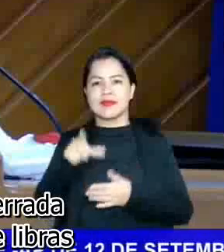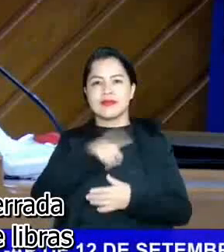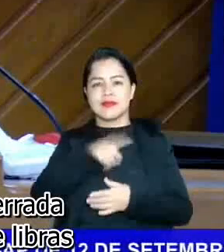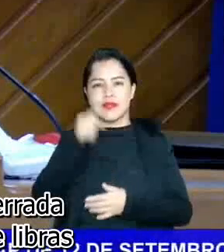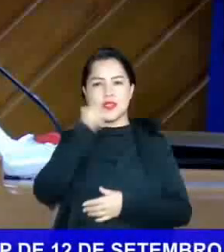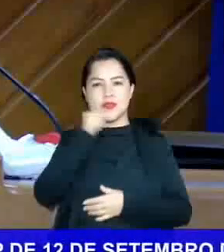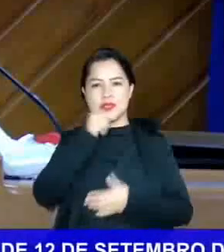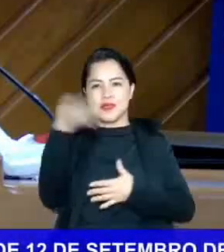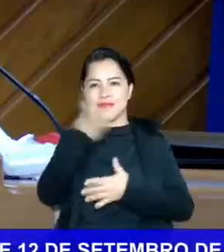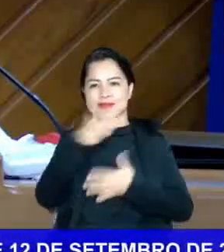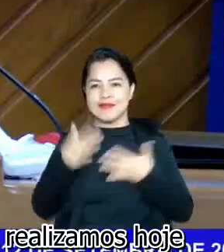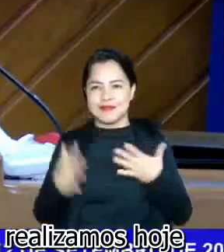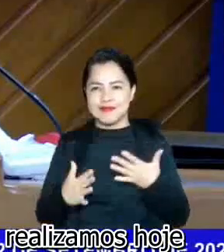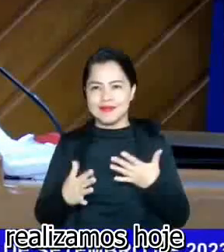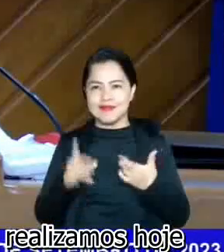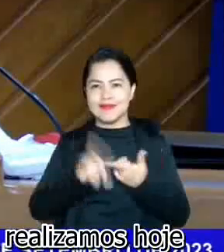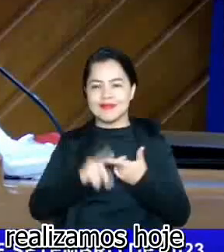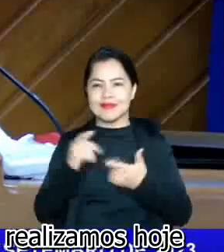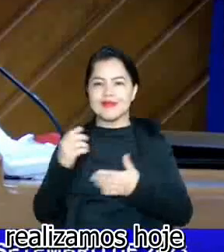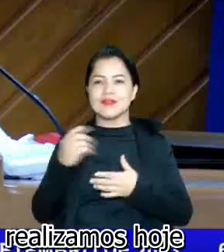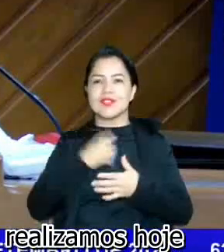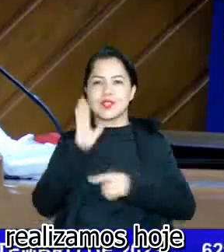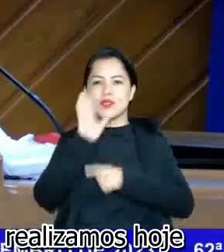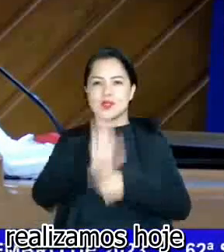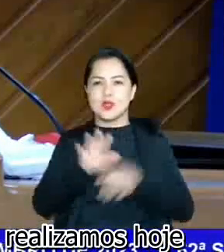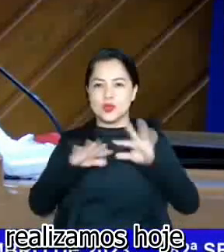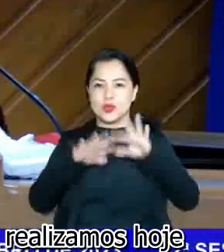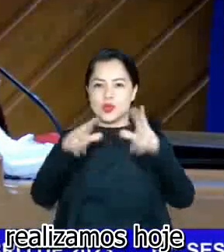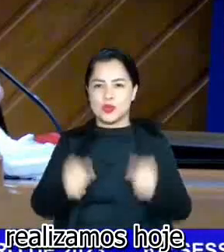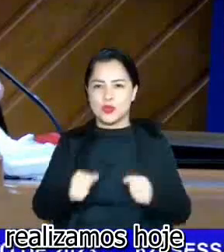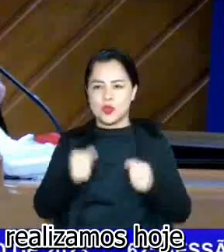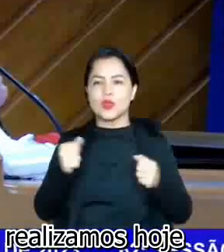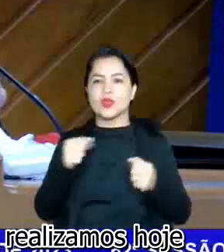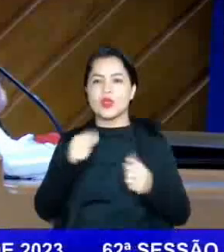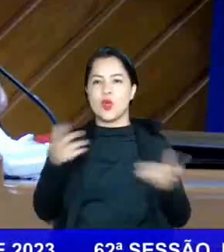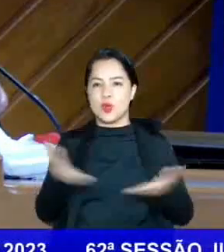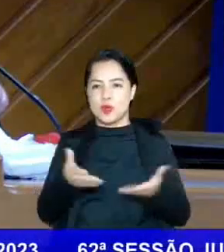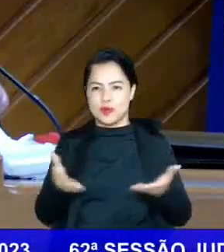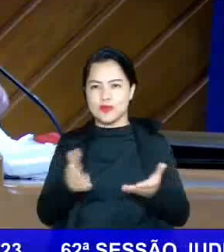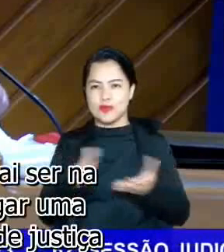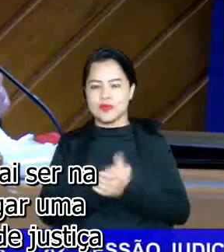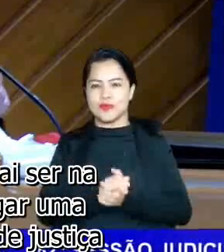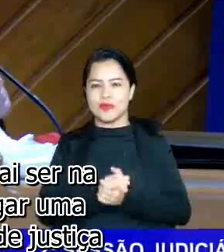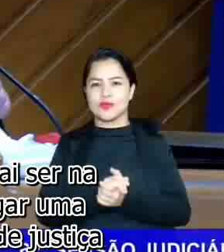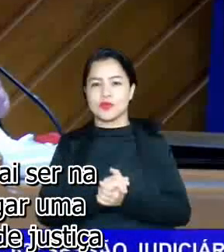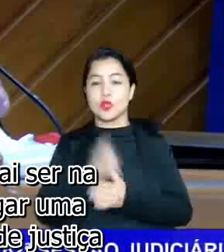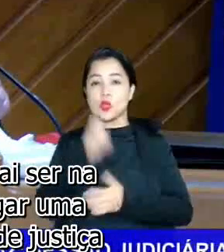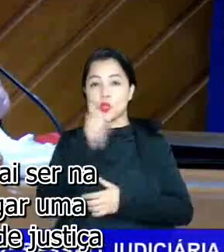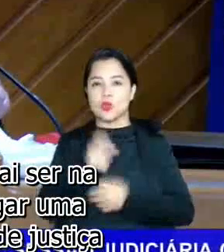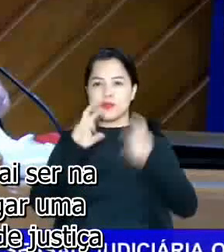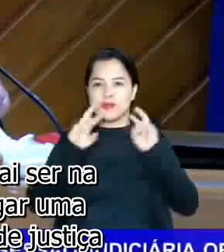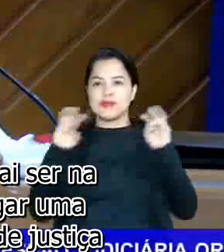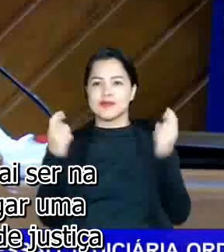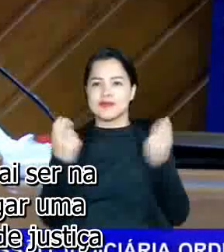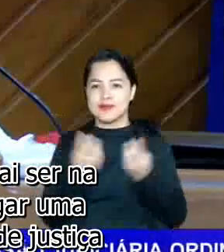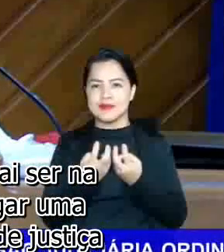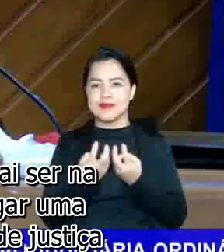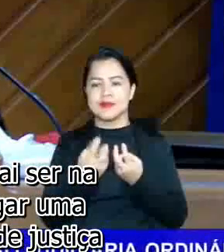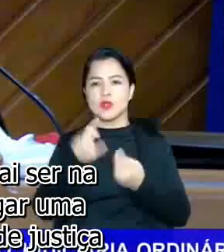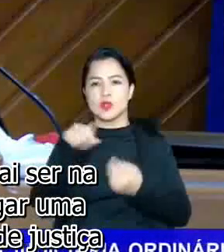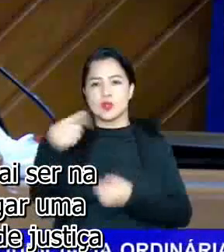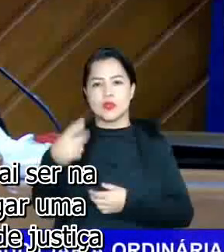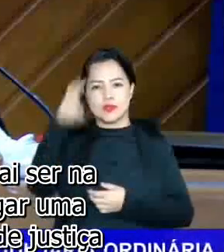meninas de Libras, que ajudaram na transmissão de tudo isso que nós realizamos hoje. Convido os membros para a próxima sessão, que vai